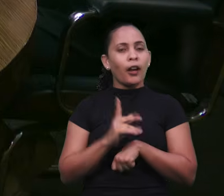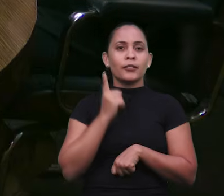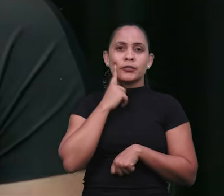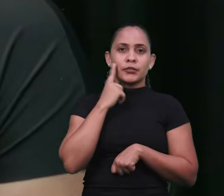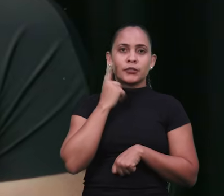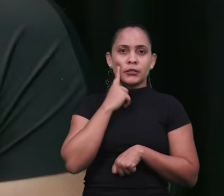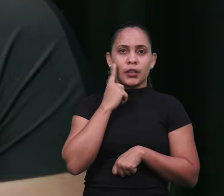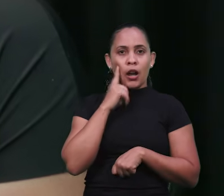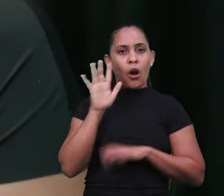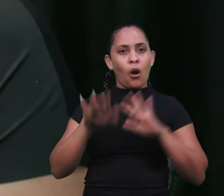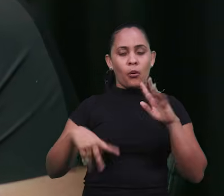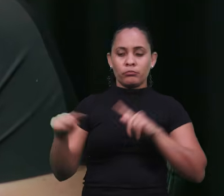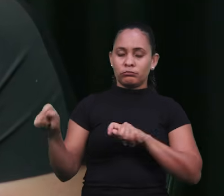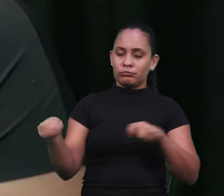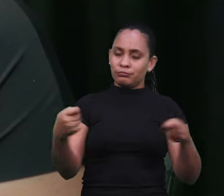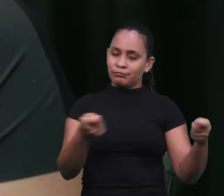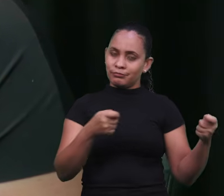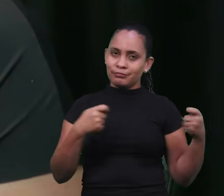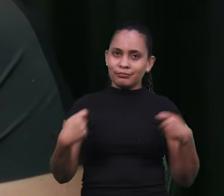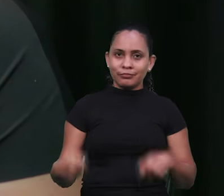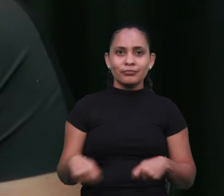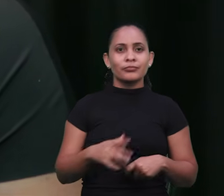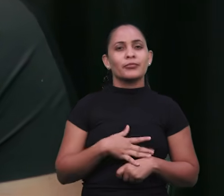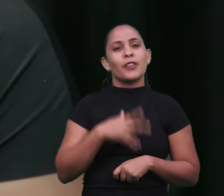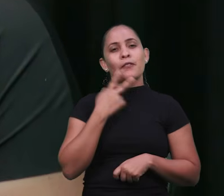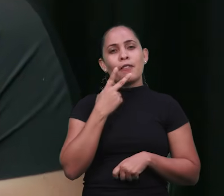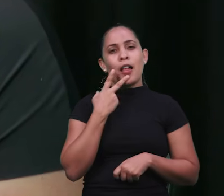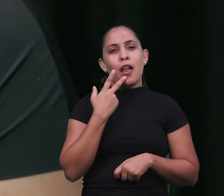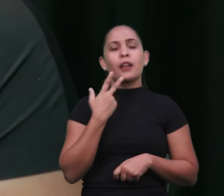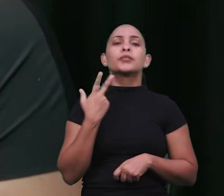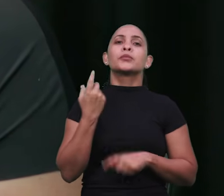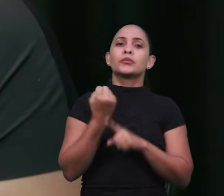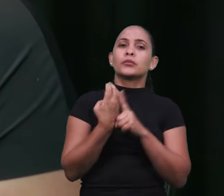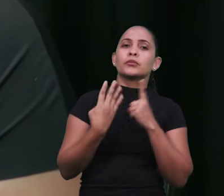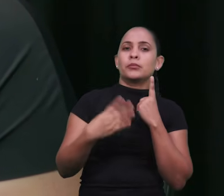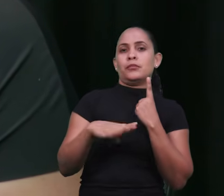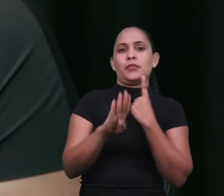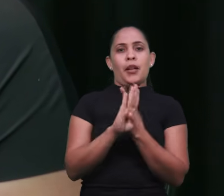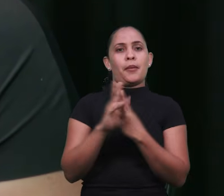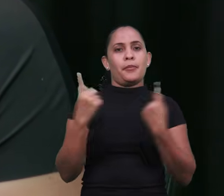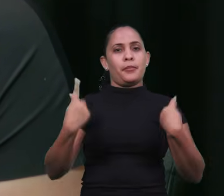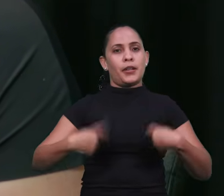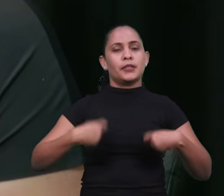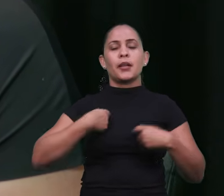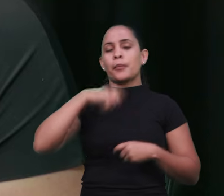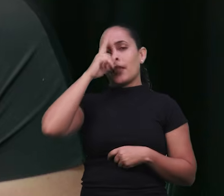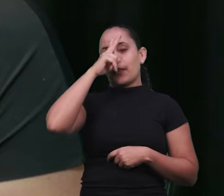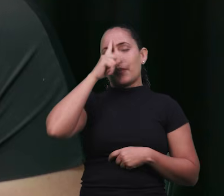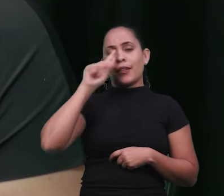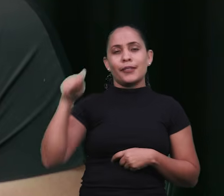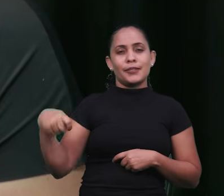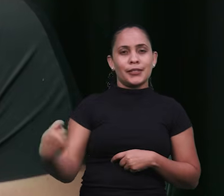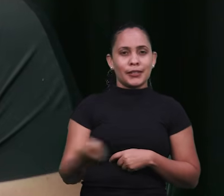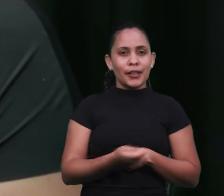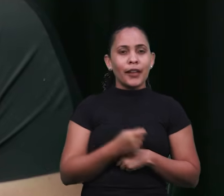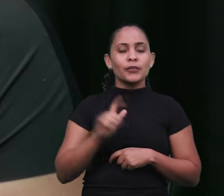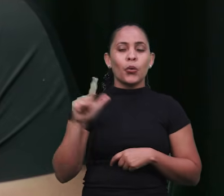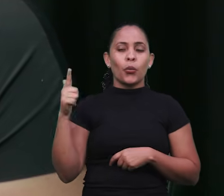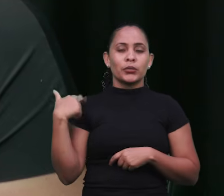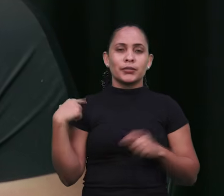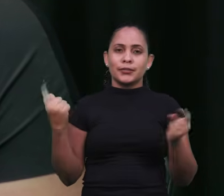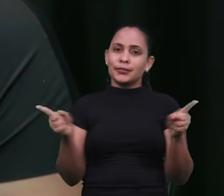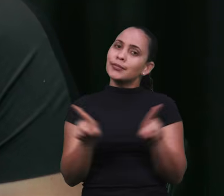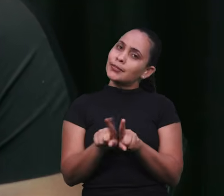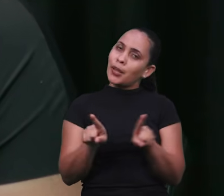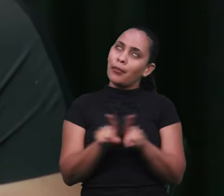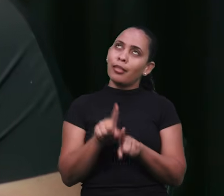vamos ainda repassar alguns sinais, já que está sendo dito muito na EBD, e nós precisamos lembrar desses sinais e também trazer alguns outros para os